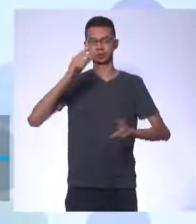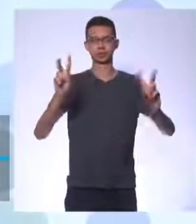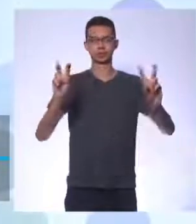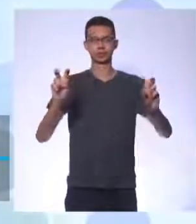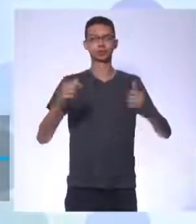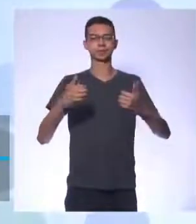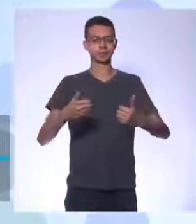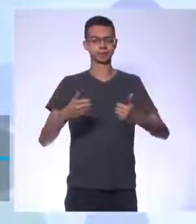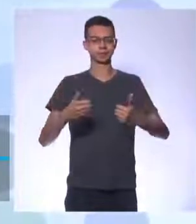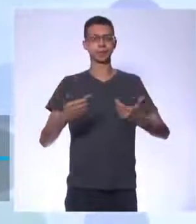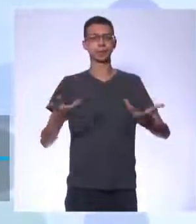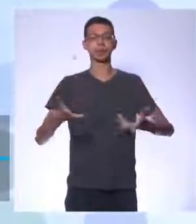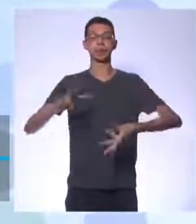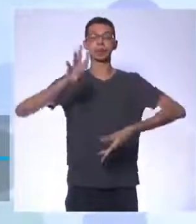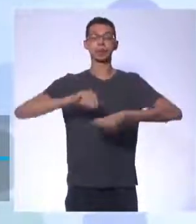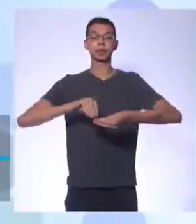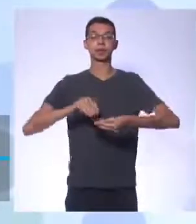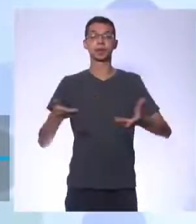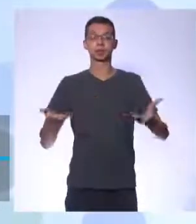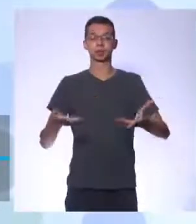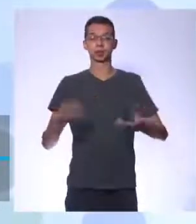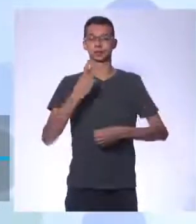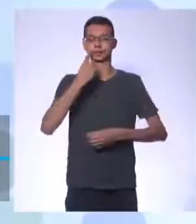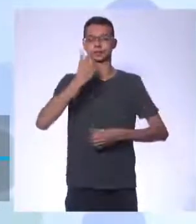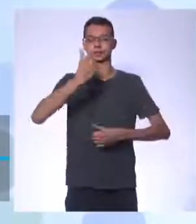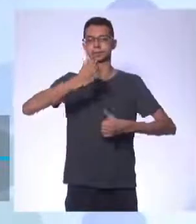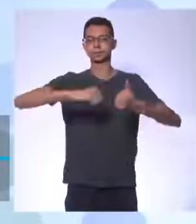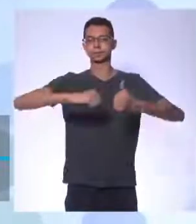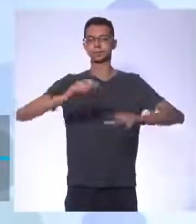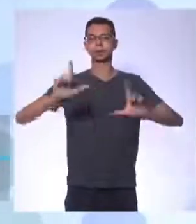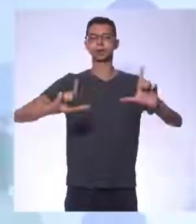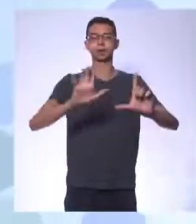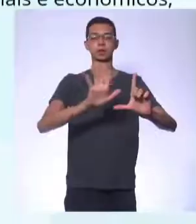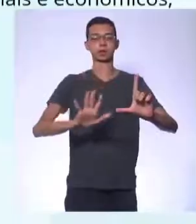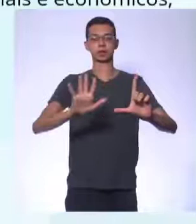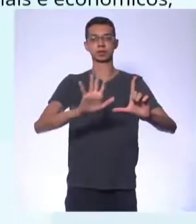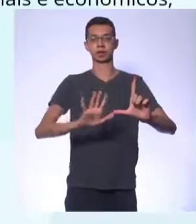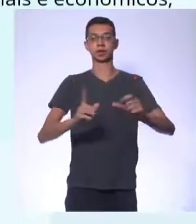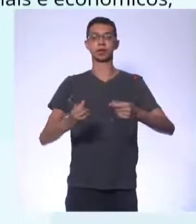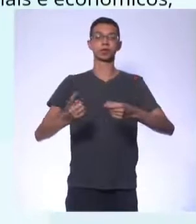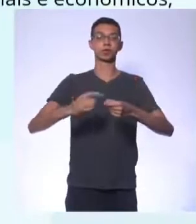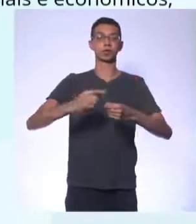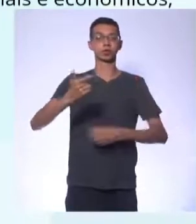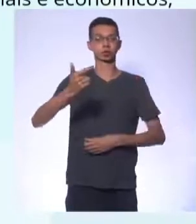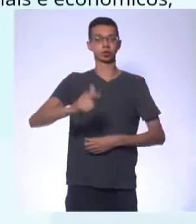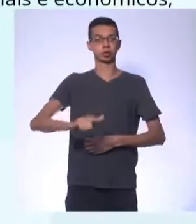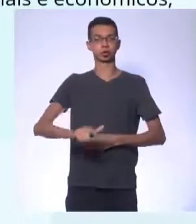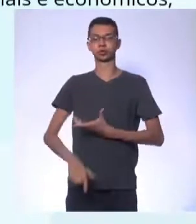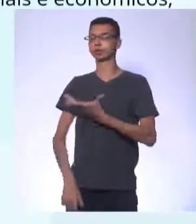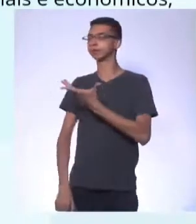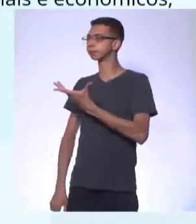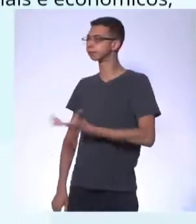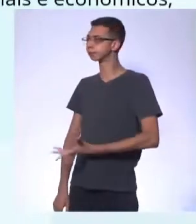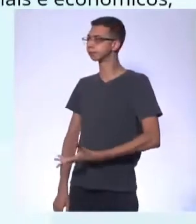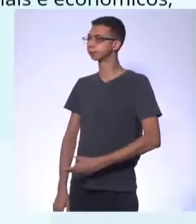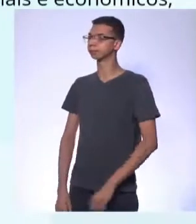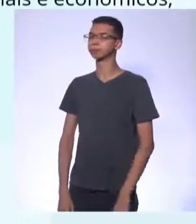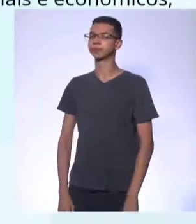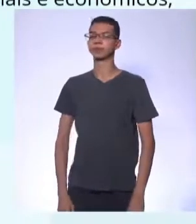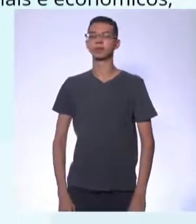aí. Então, só para a gente encerrar ali a análise da nossa tela, voltando para ela, então nós temos aí os liberais e